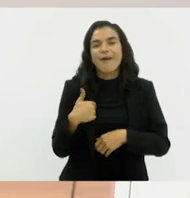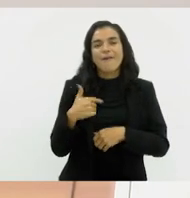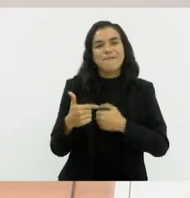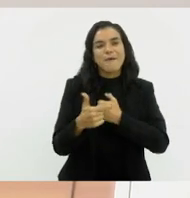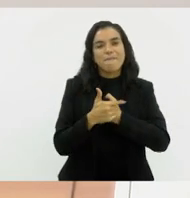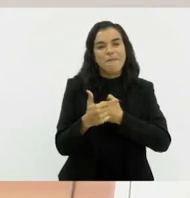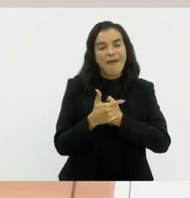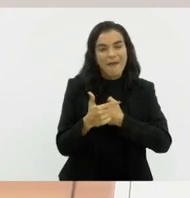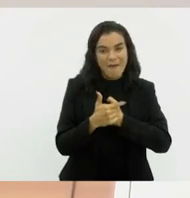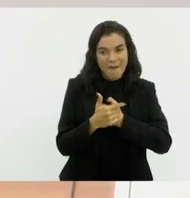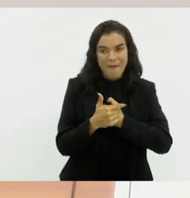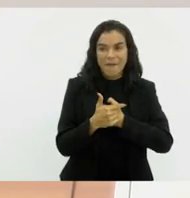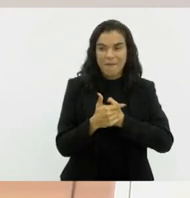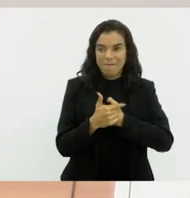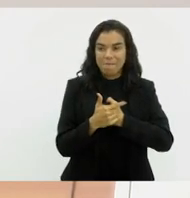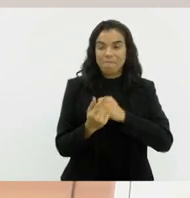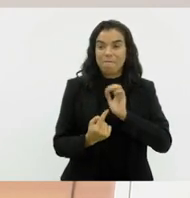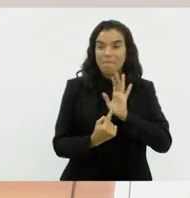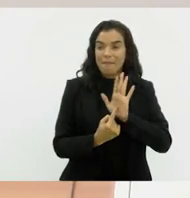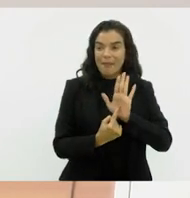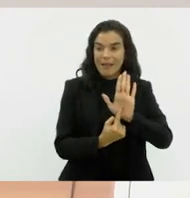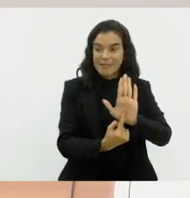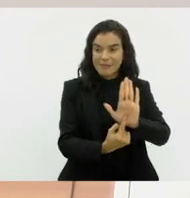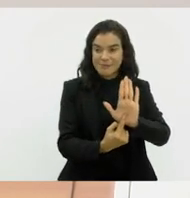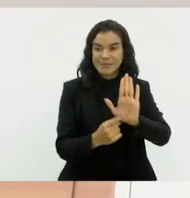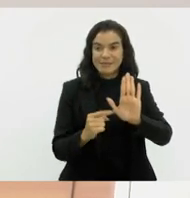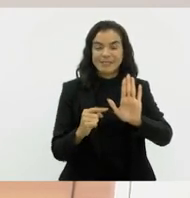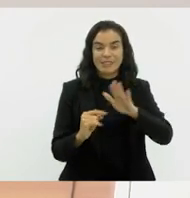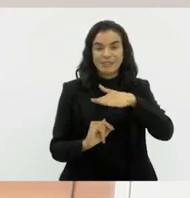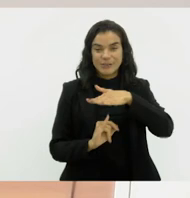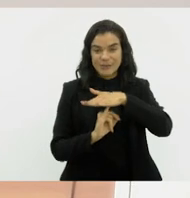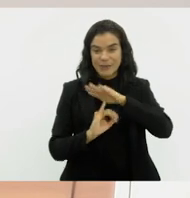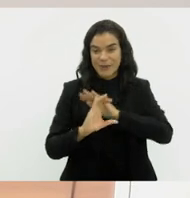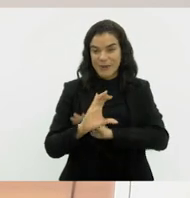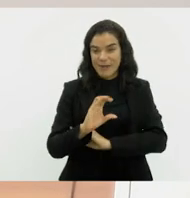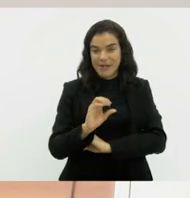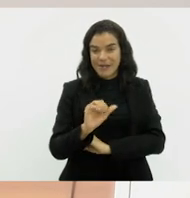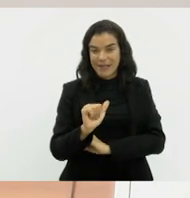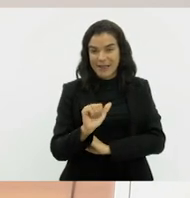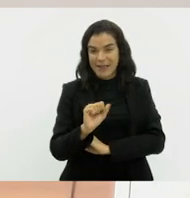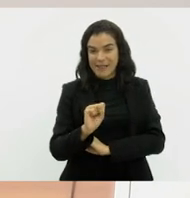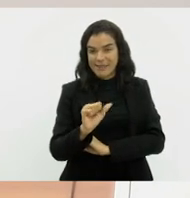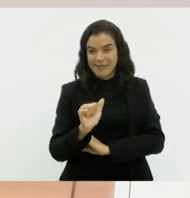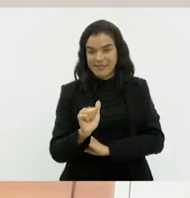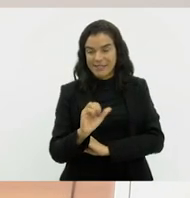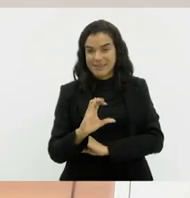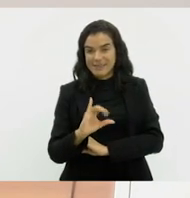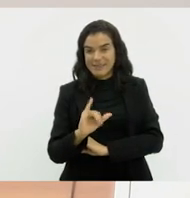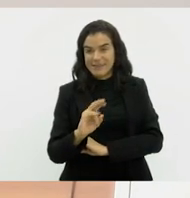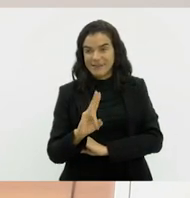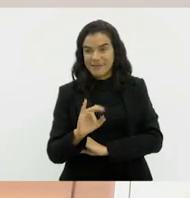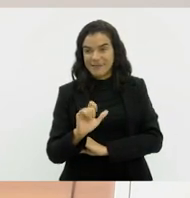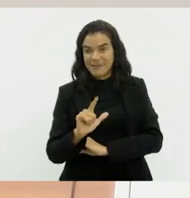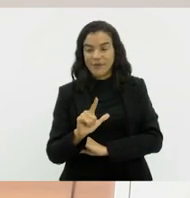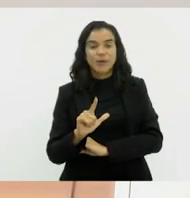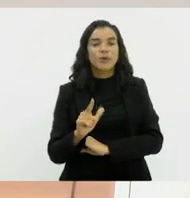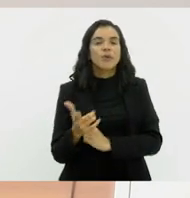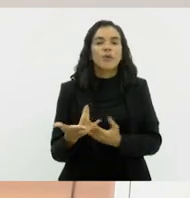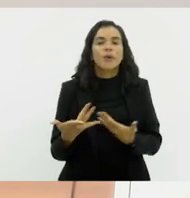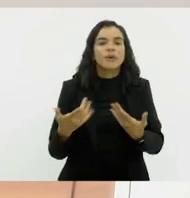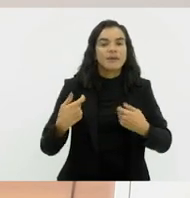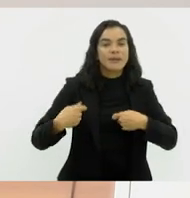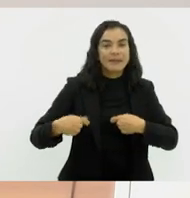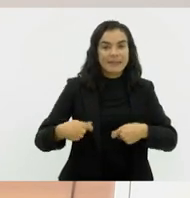aqui? É apresentar à Casa Civil o nosso entendimento da necessidade da